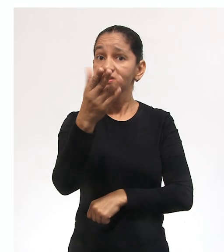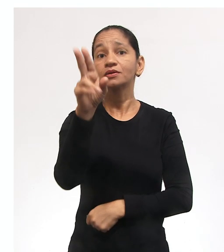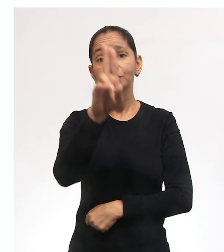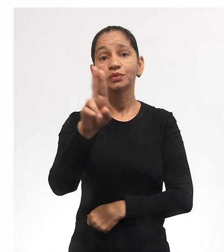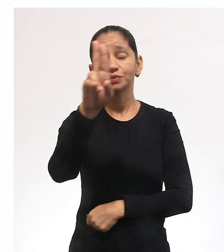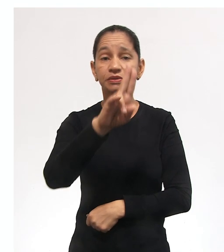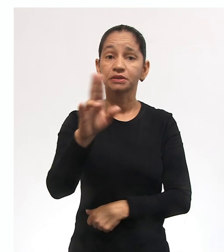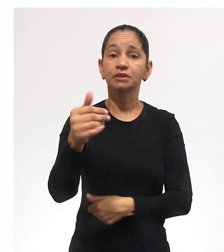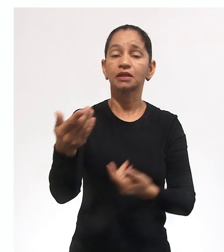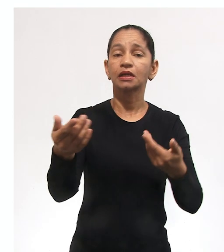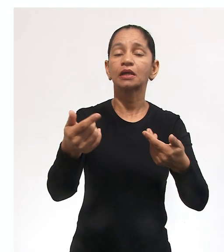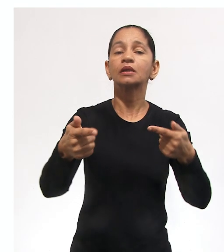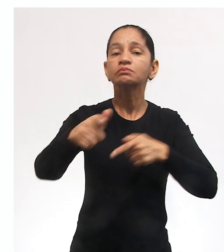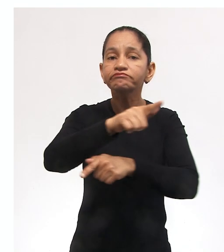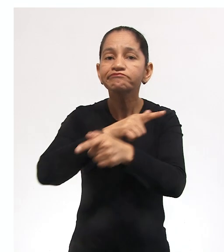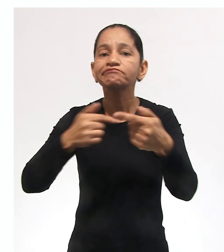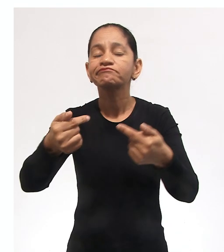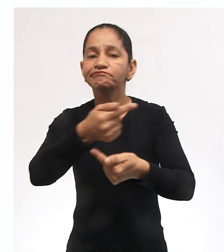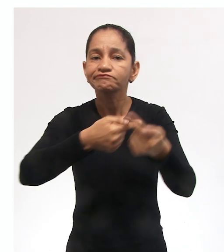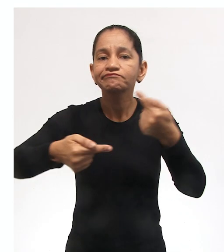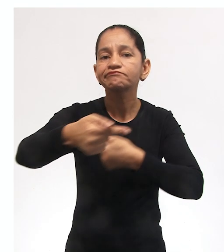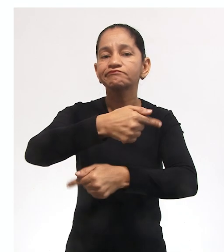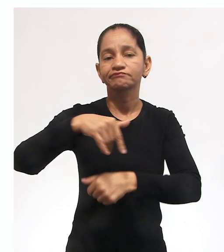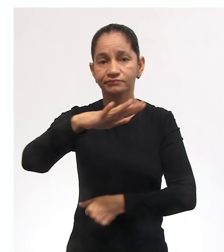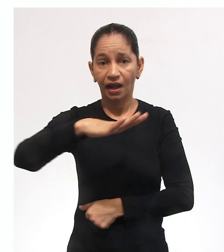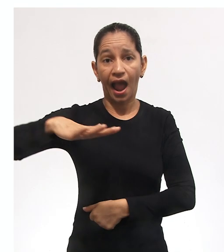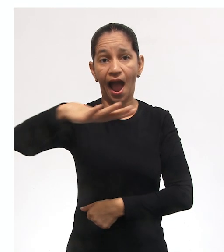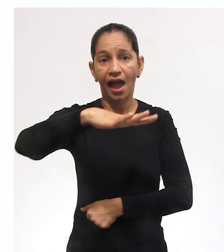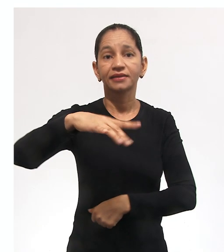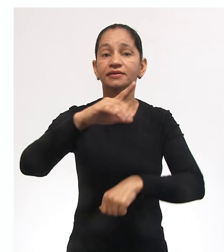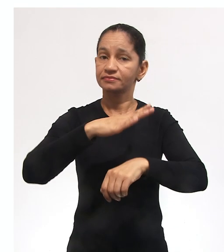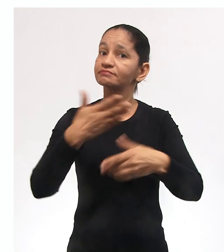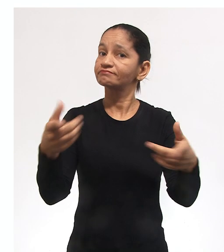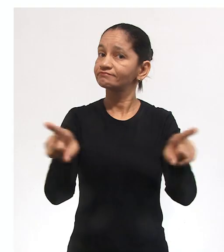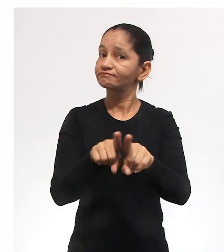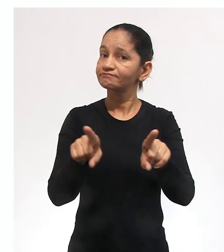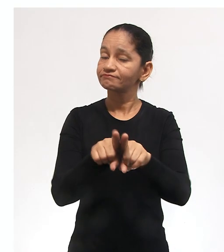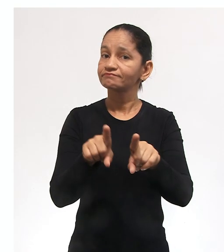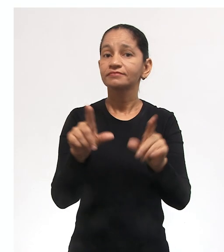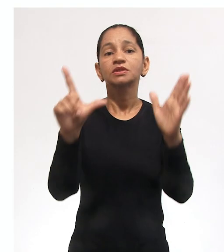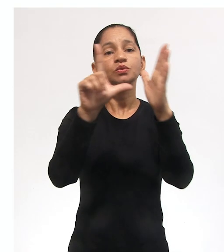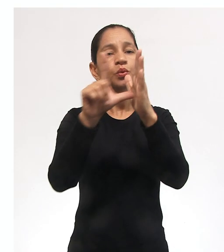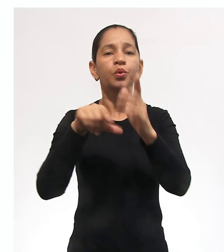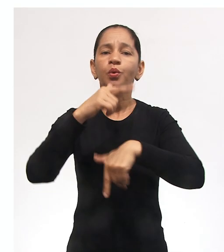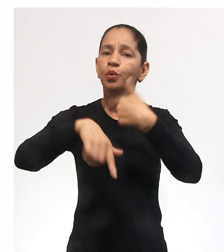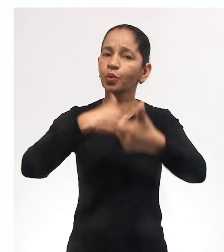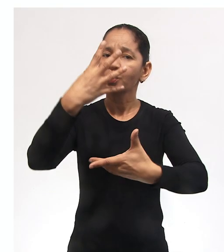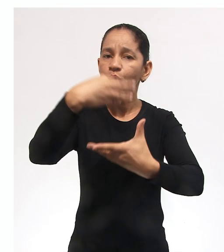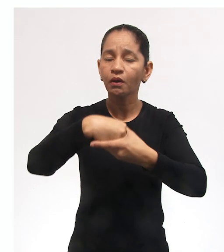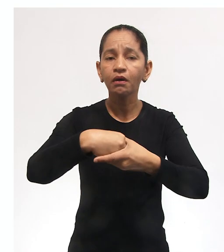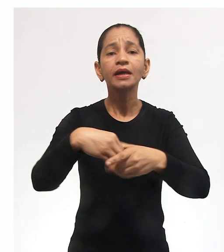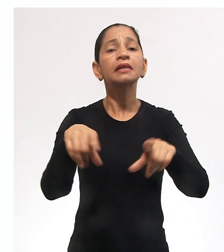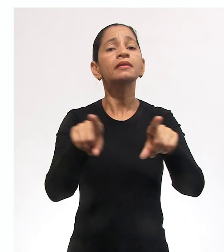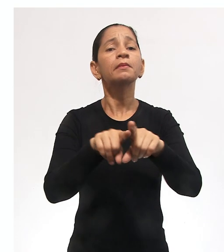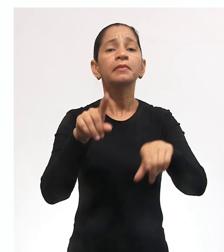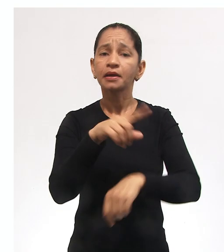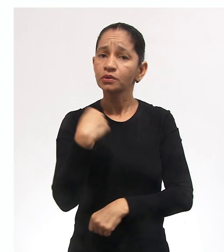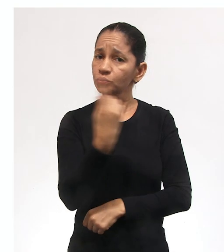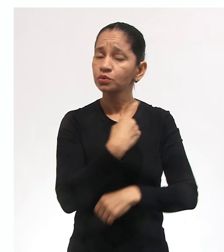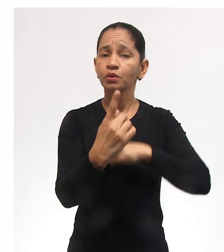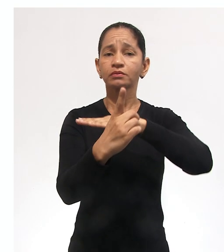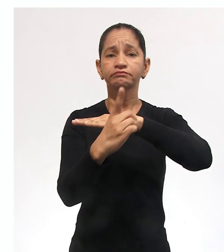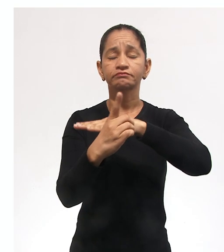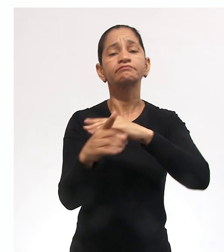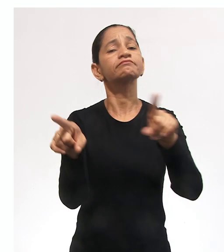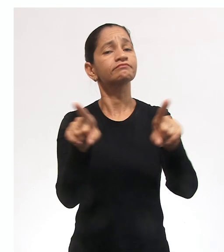lidando com o comércio, com o comercial em si, ou também quando nós como consumidores, né,